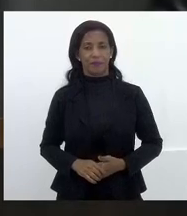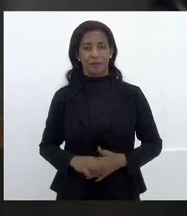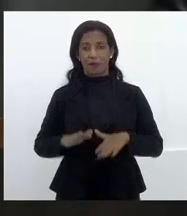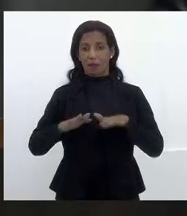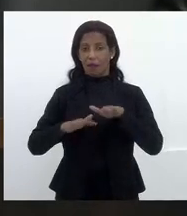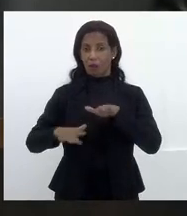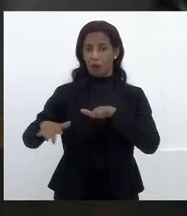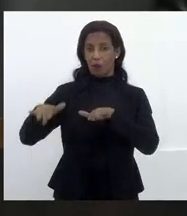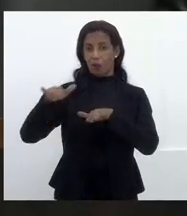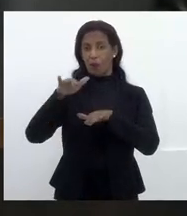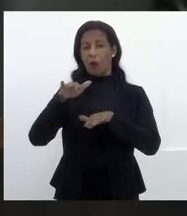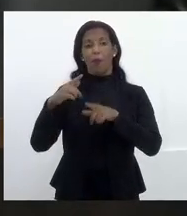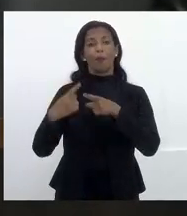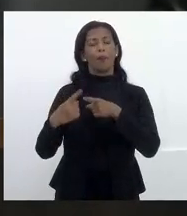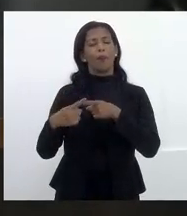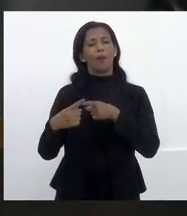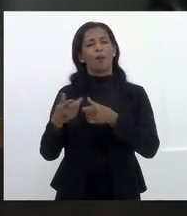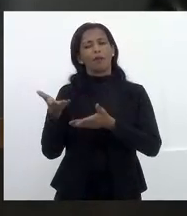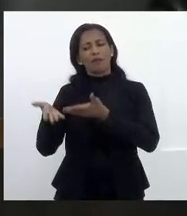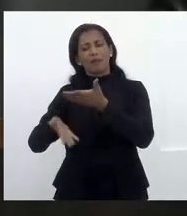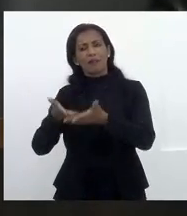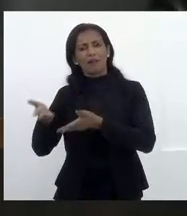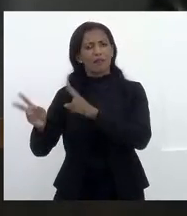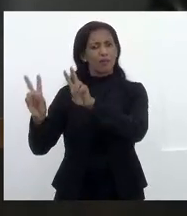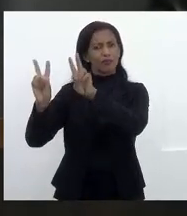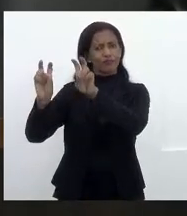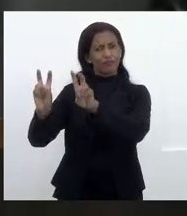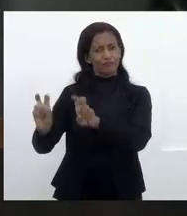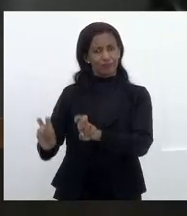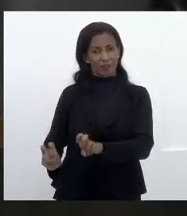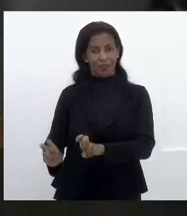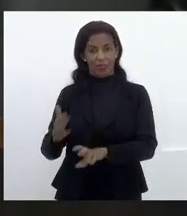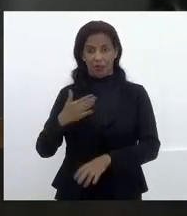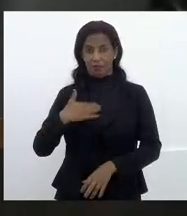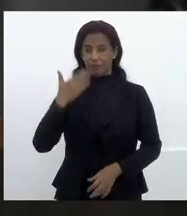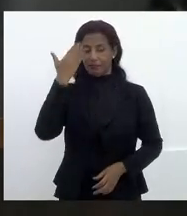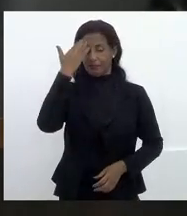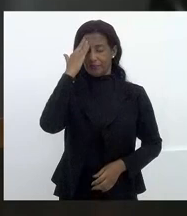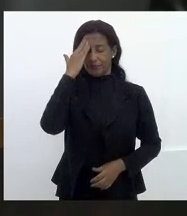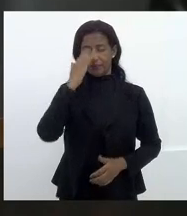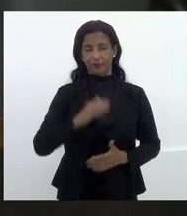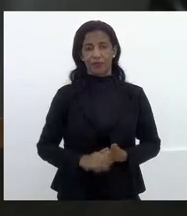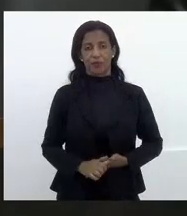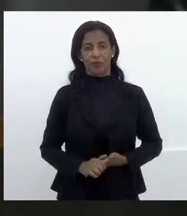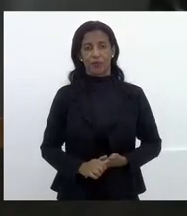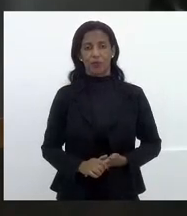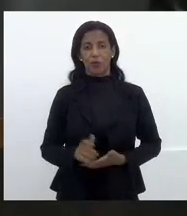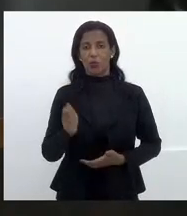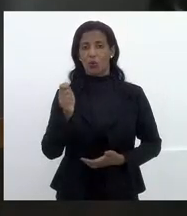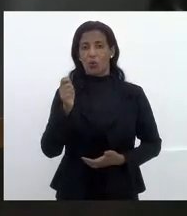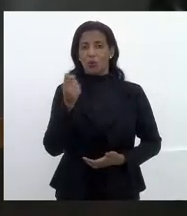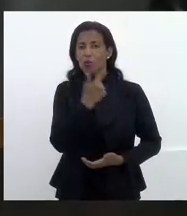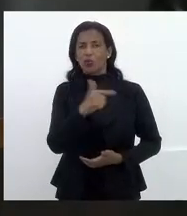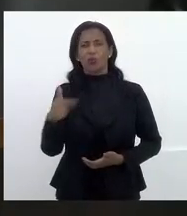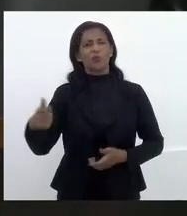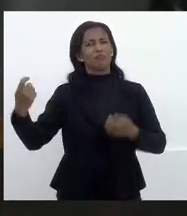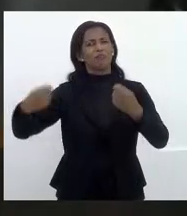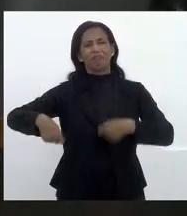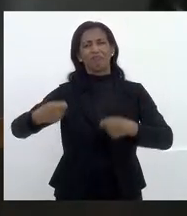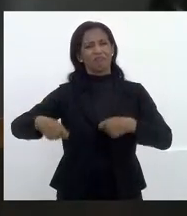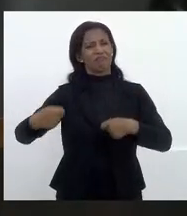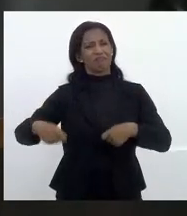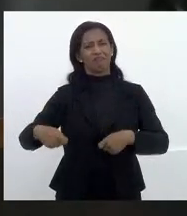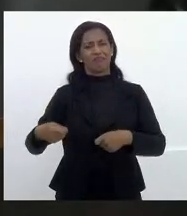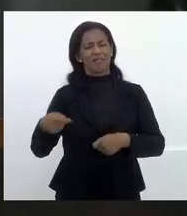transbordar é porque trataram de assuntos que no meu entendimento não havia necessidade de serem